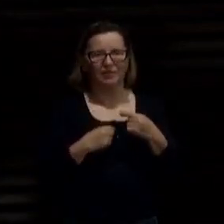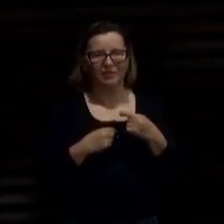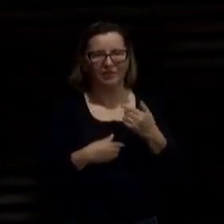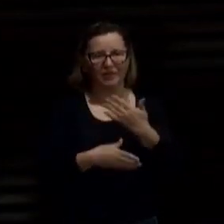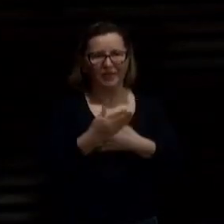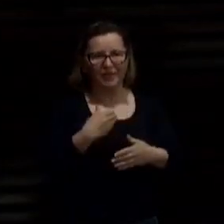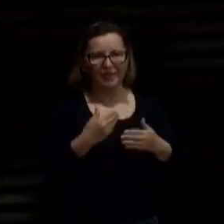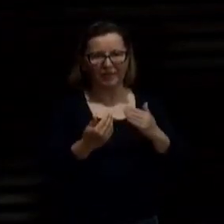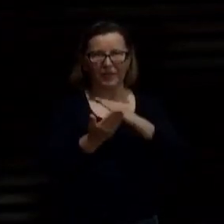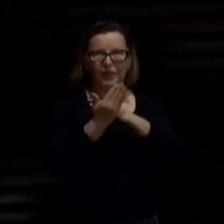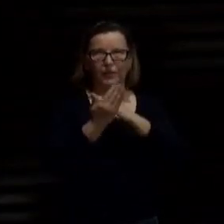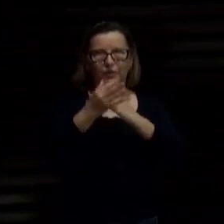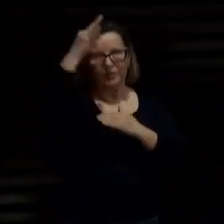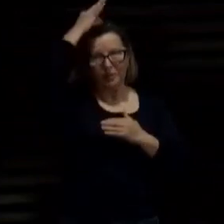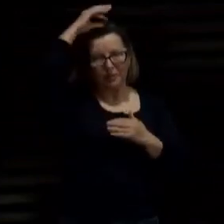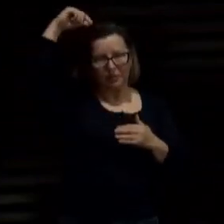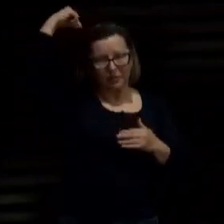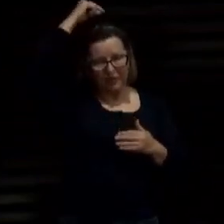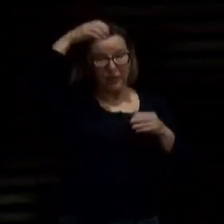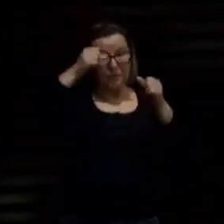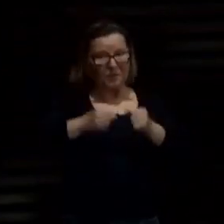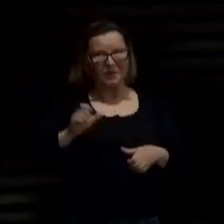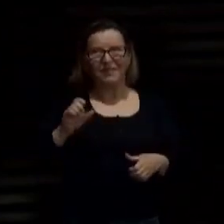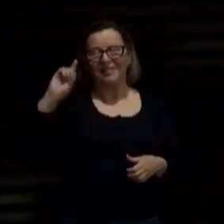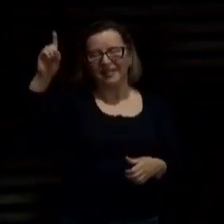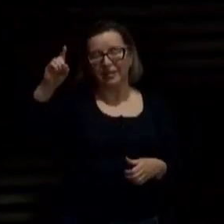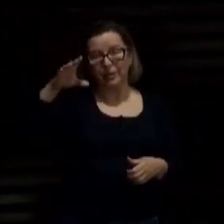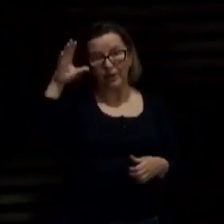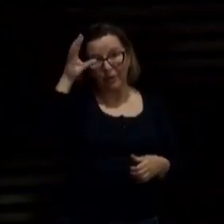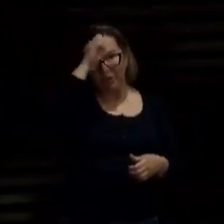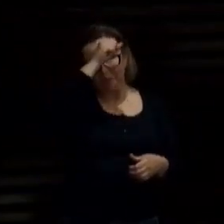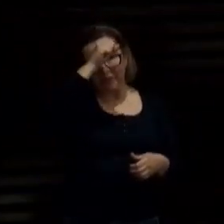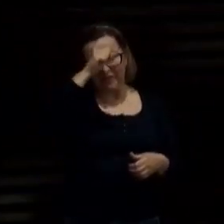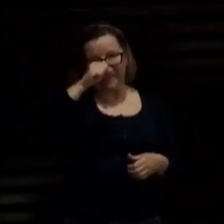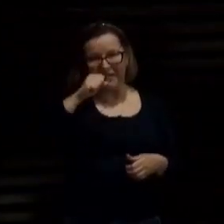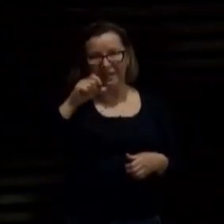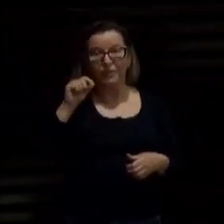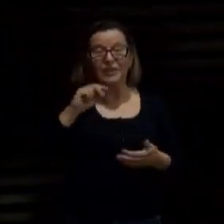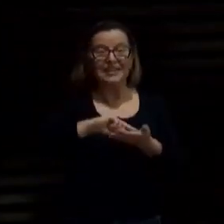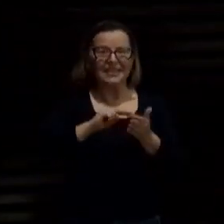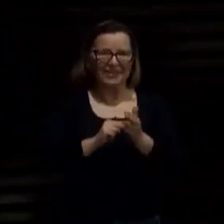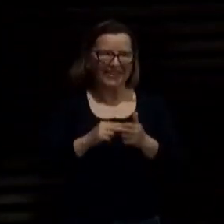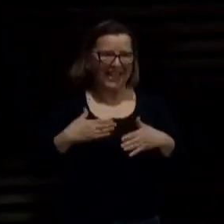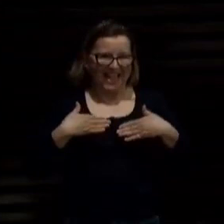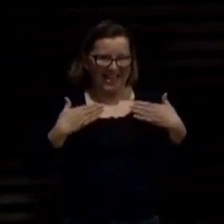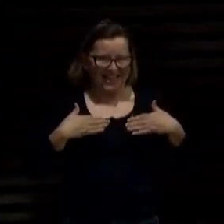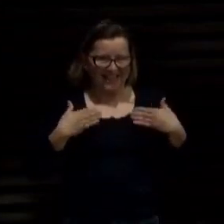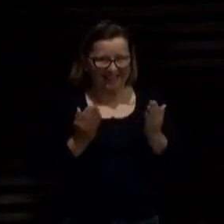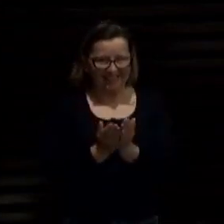de Deus, compreender, meus amados, o que é ou em que consiste a alegria cristã,